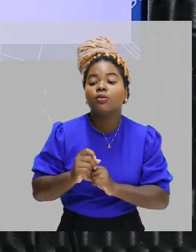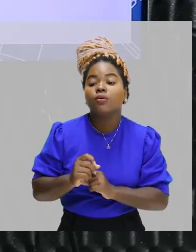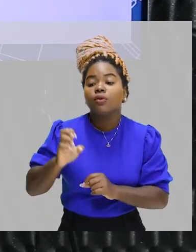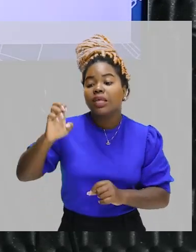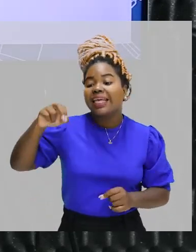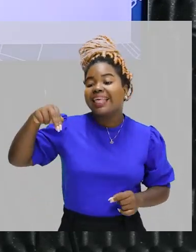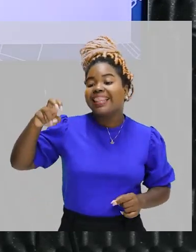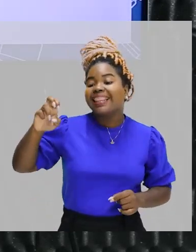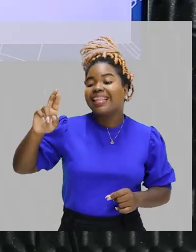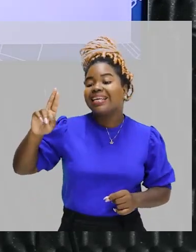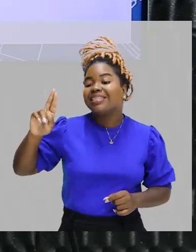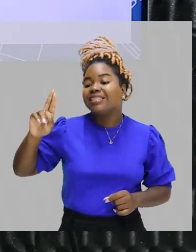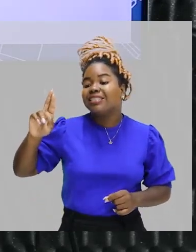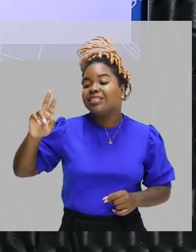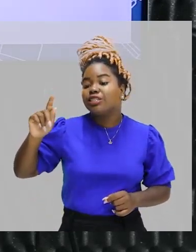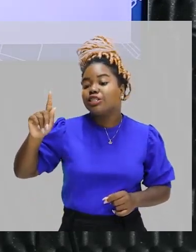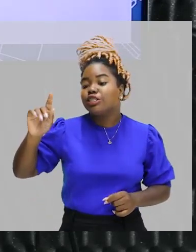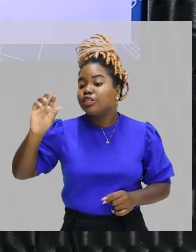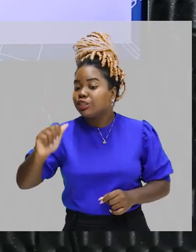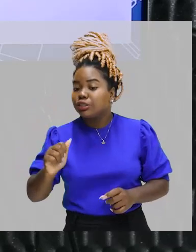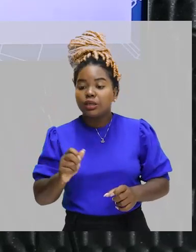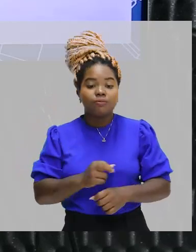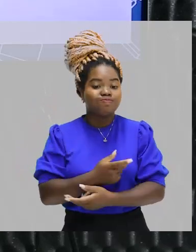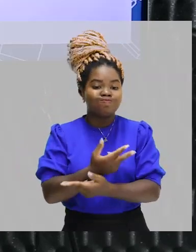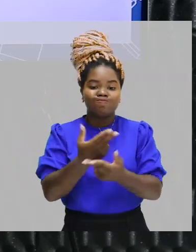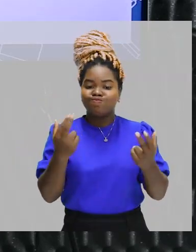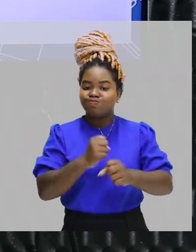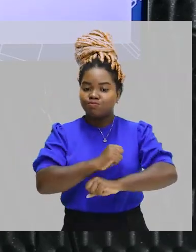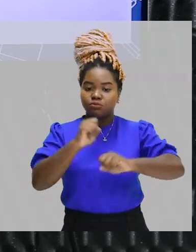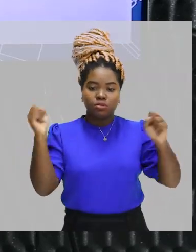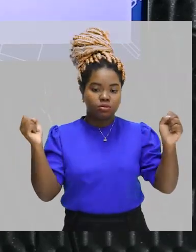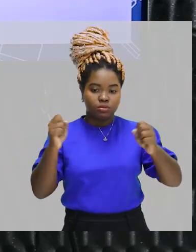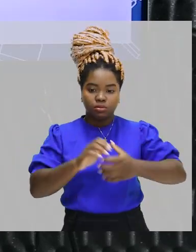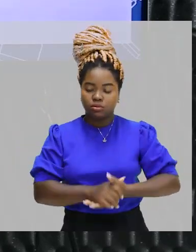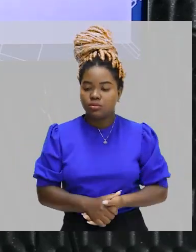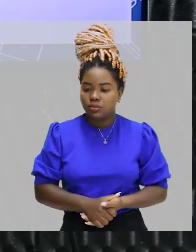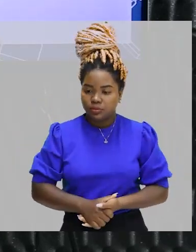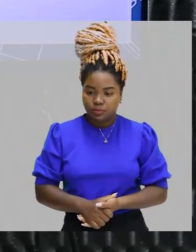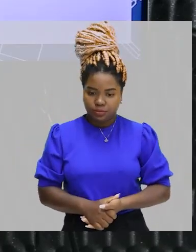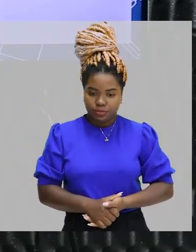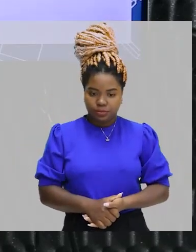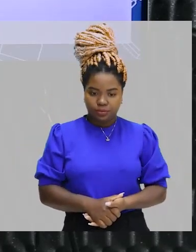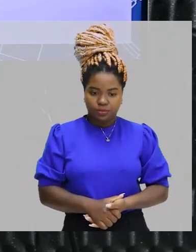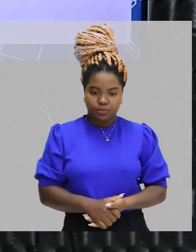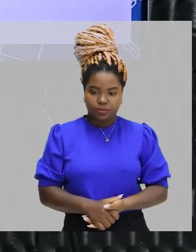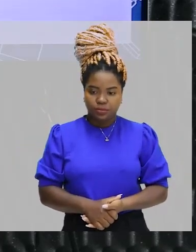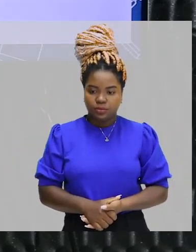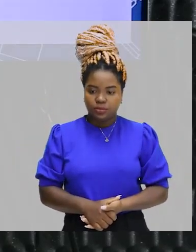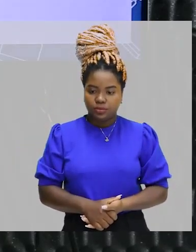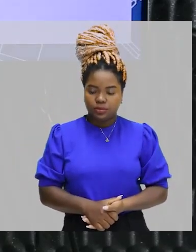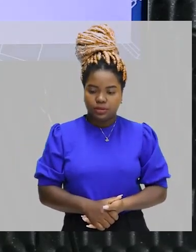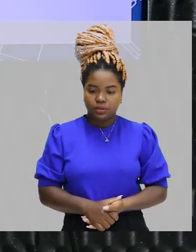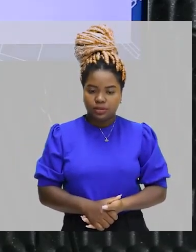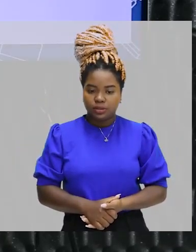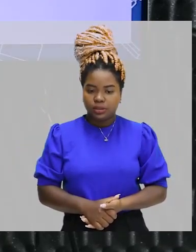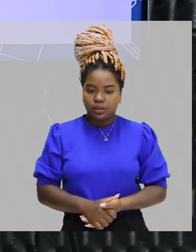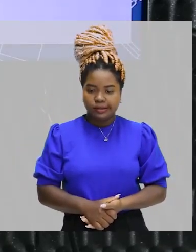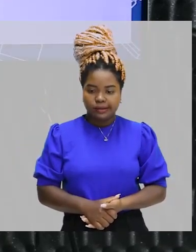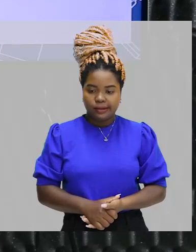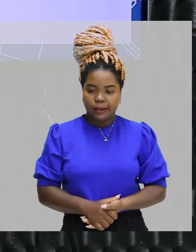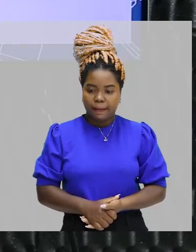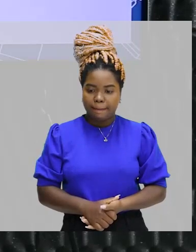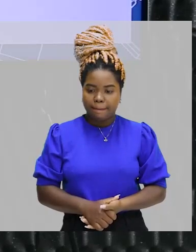Então, então ele depende apenas da frequência da luz incidente, tá certo? E da função trabalho do metal. A função trabalho